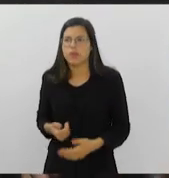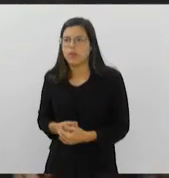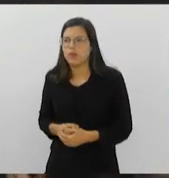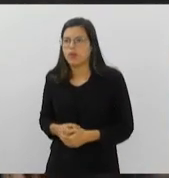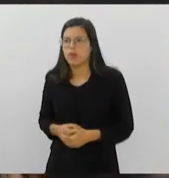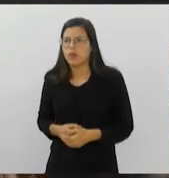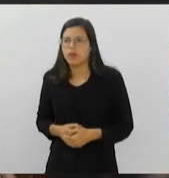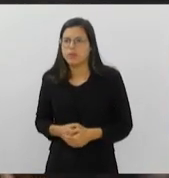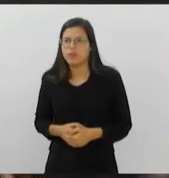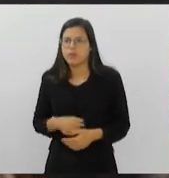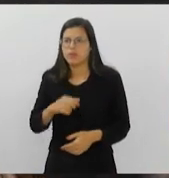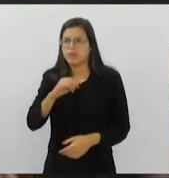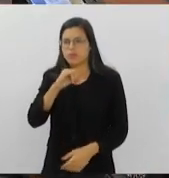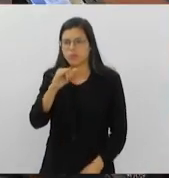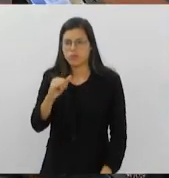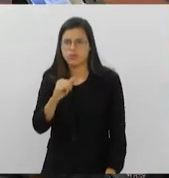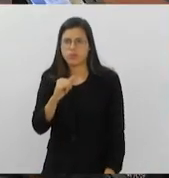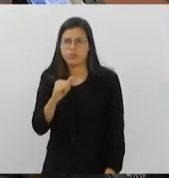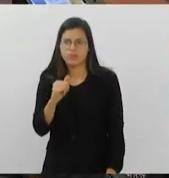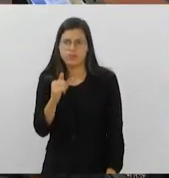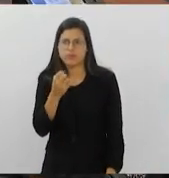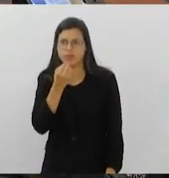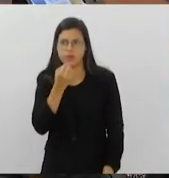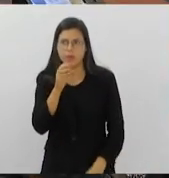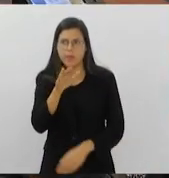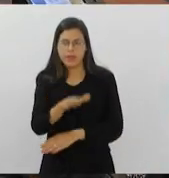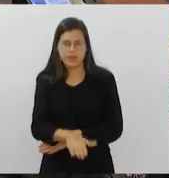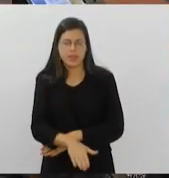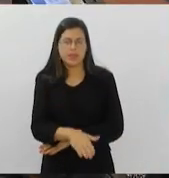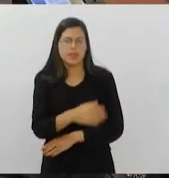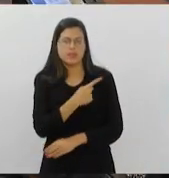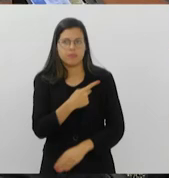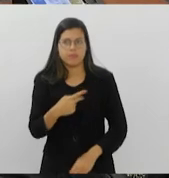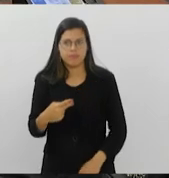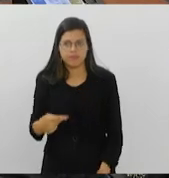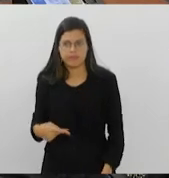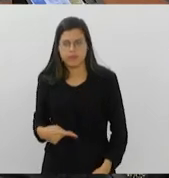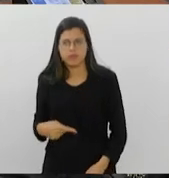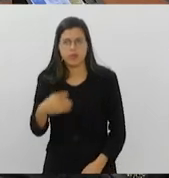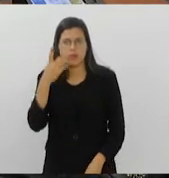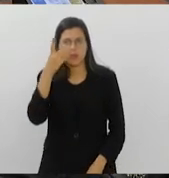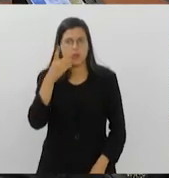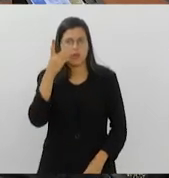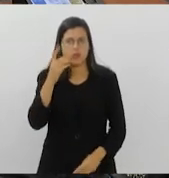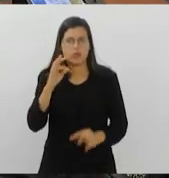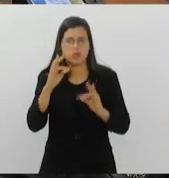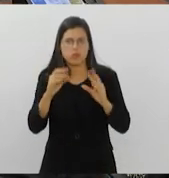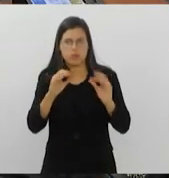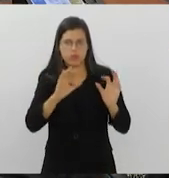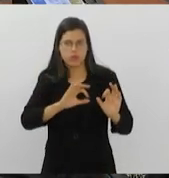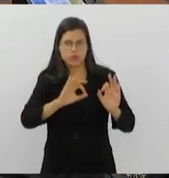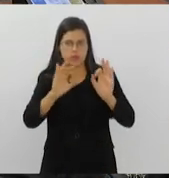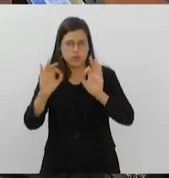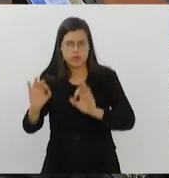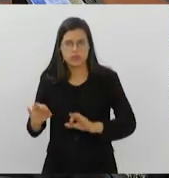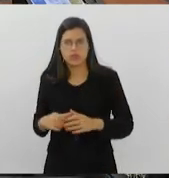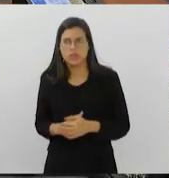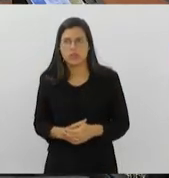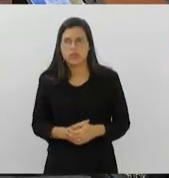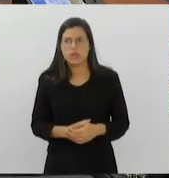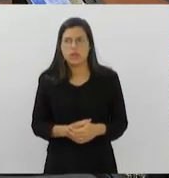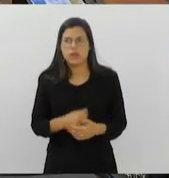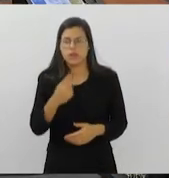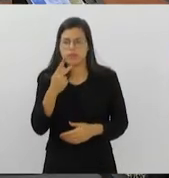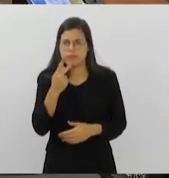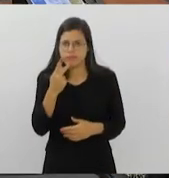Ah, Jordinho também, por favor. Boa tarde, senhor presidente. Boa tarde, nobres deputados, a todos que nos assistem. Dizer minha